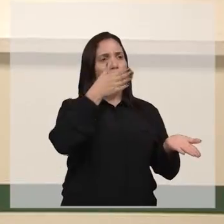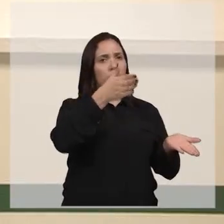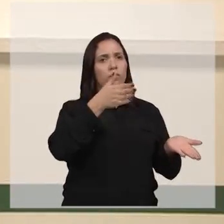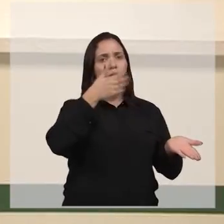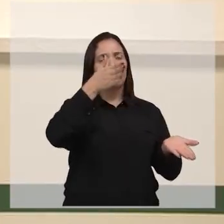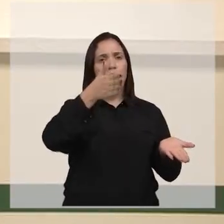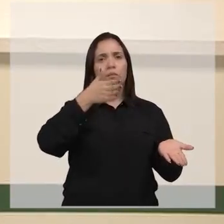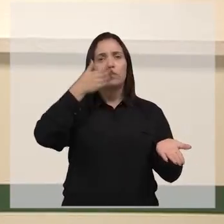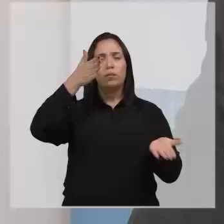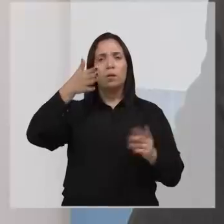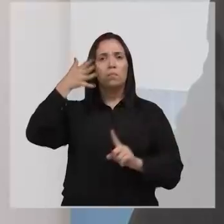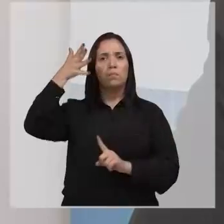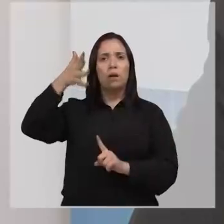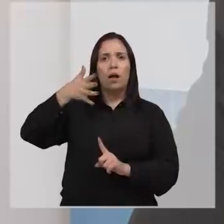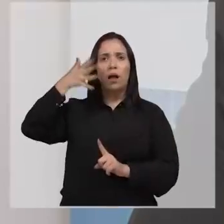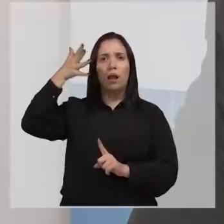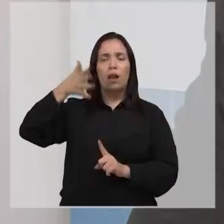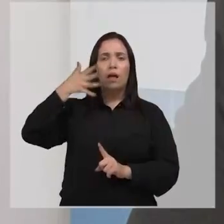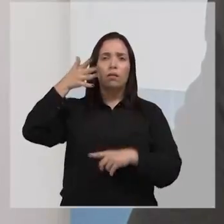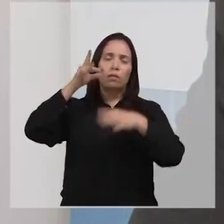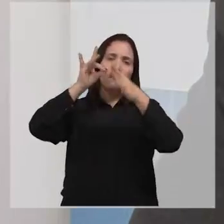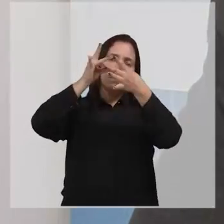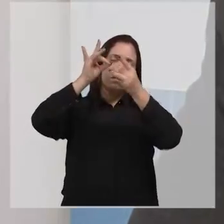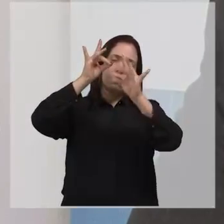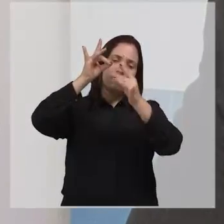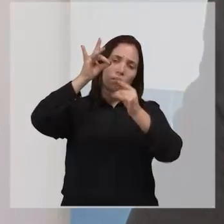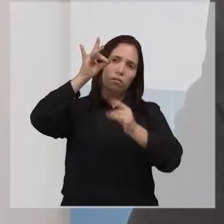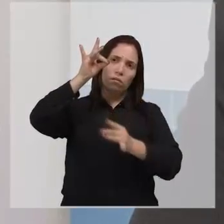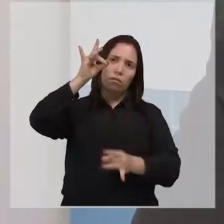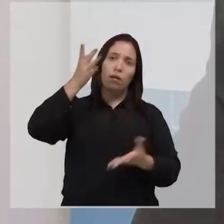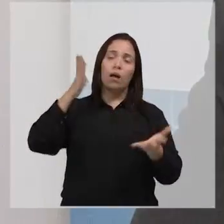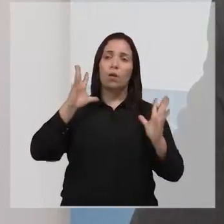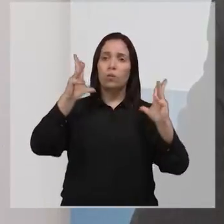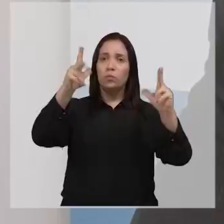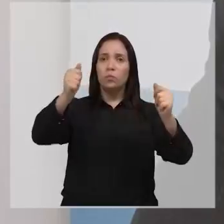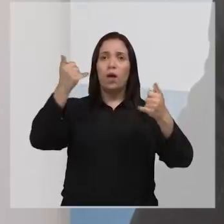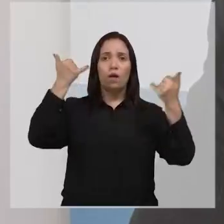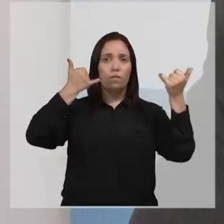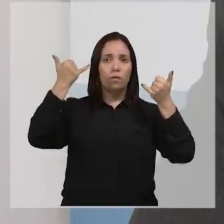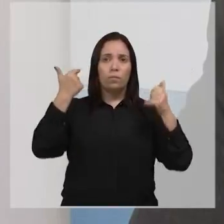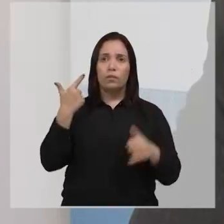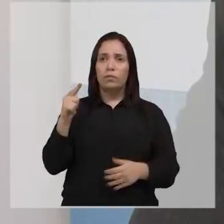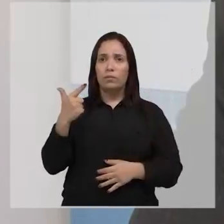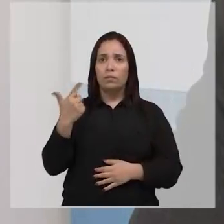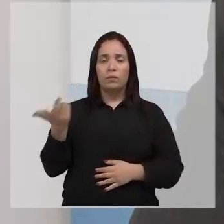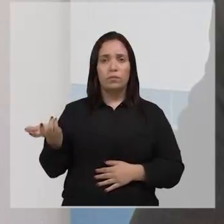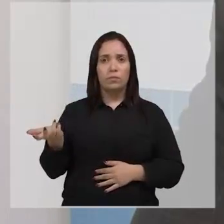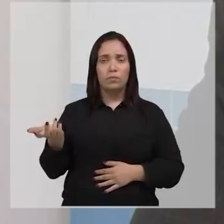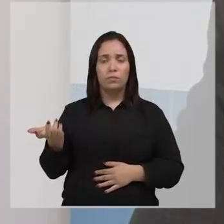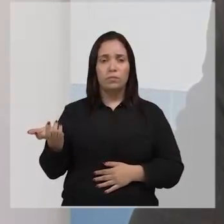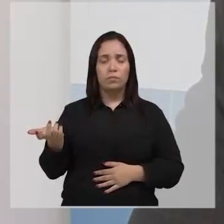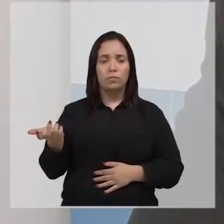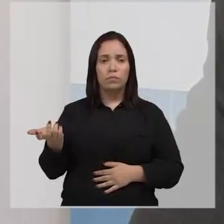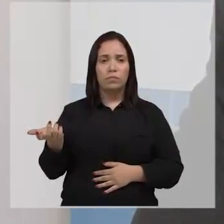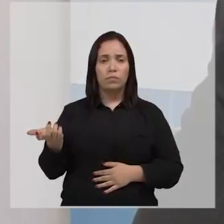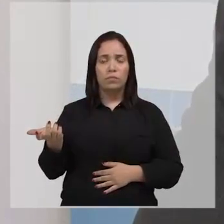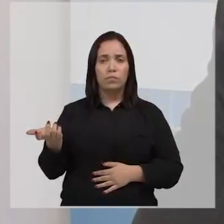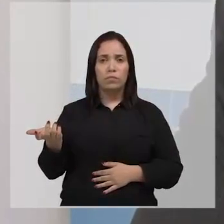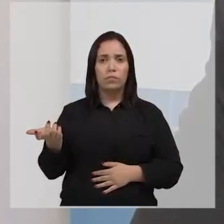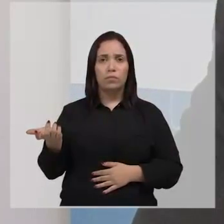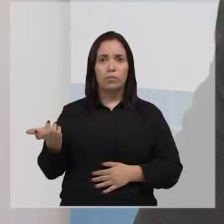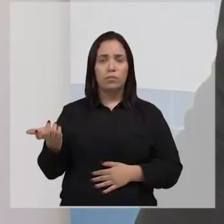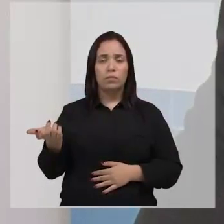falando 1.500 coisas tudo de uma vez. As pessoas não têm aquele conhecimento que ele tem. Ele fala para a classe média alta. E ele fala